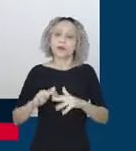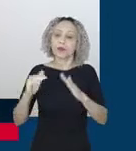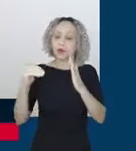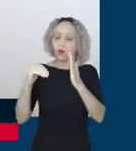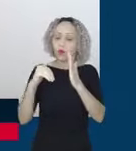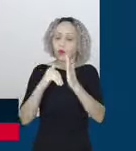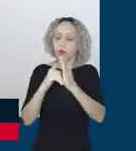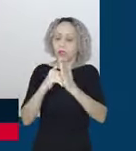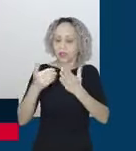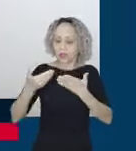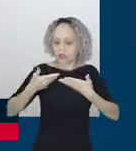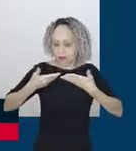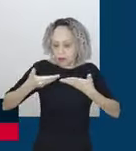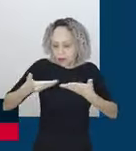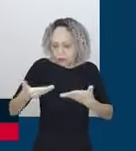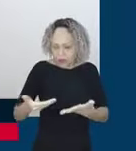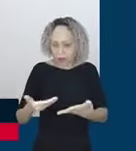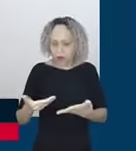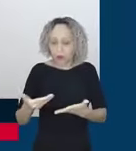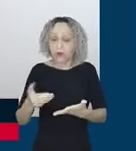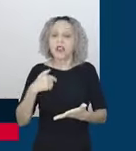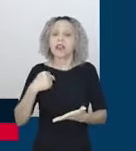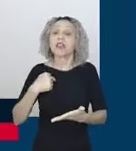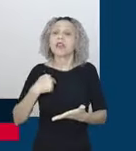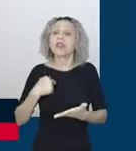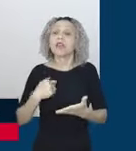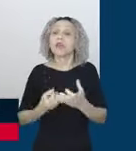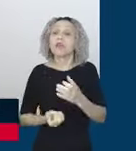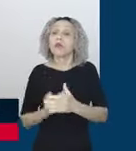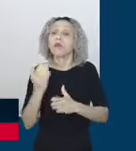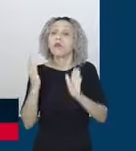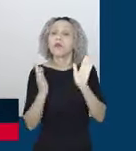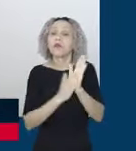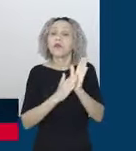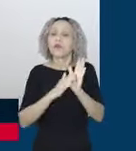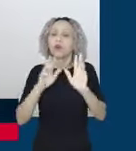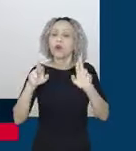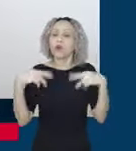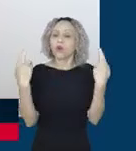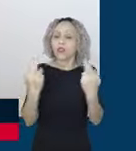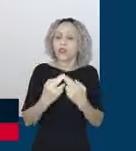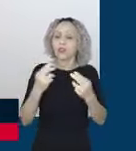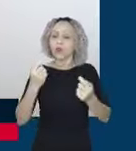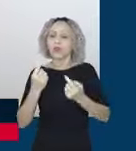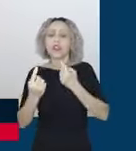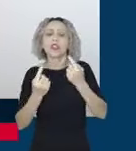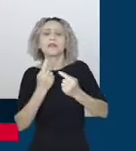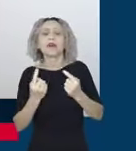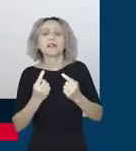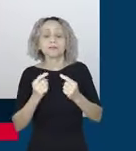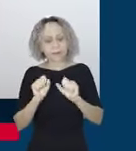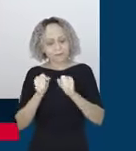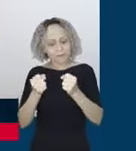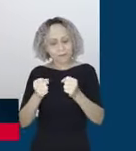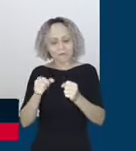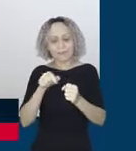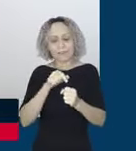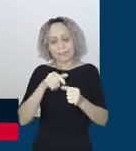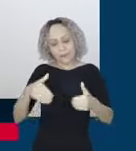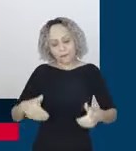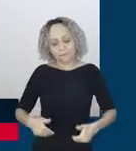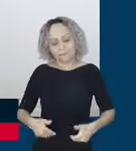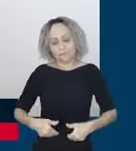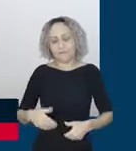fizesse um ciclo de debates sobre o combate à fome no Brasil. Já tivemos